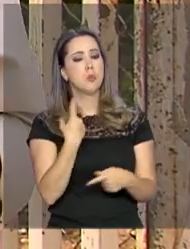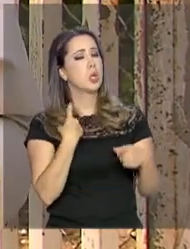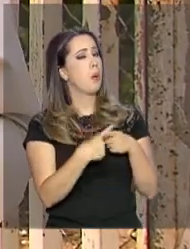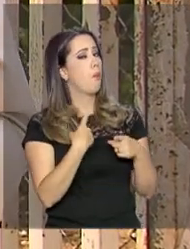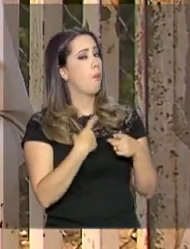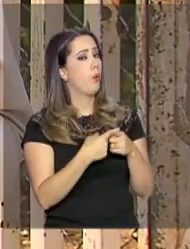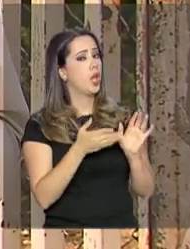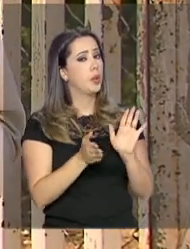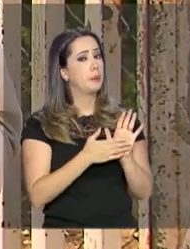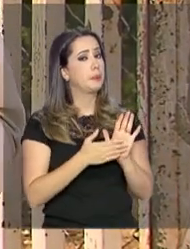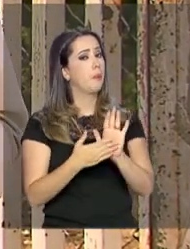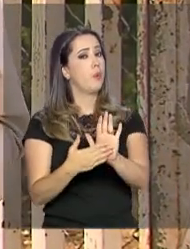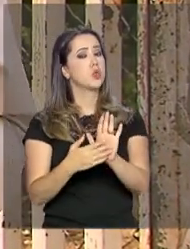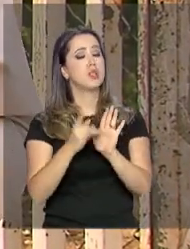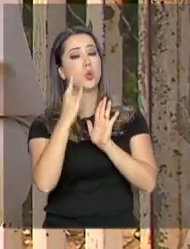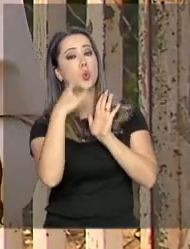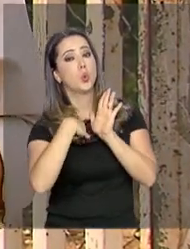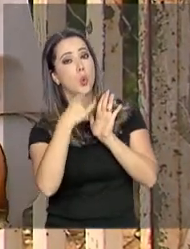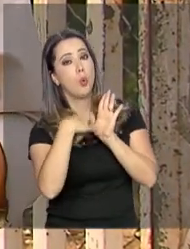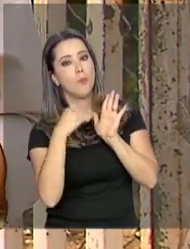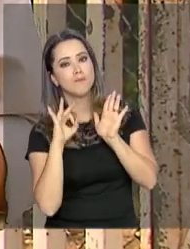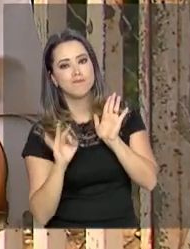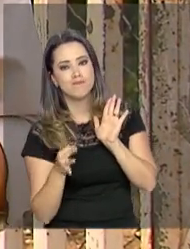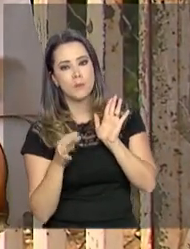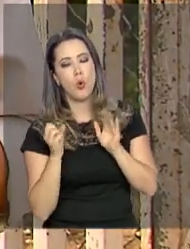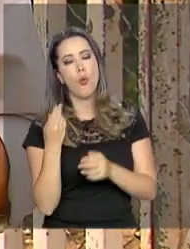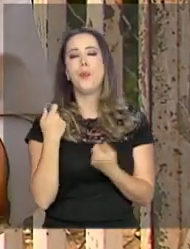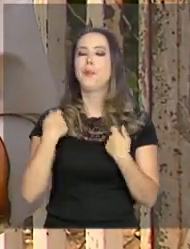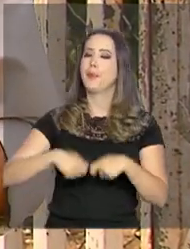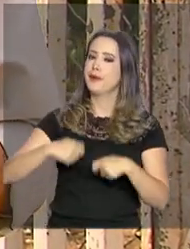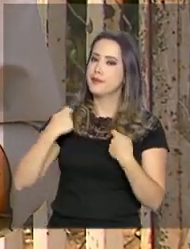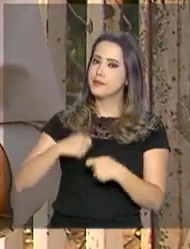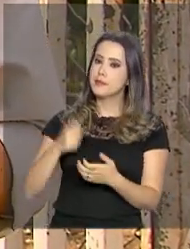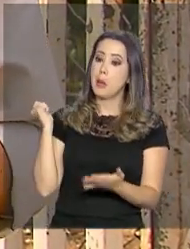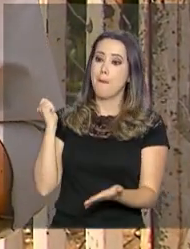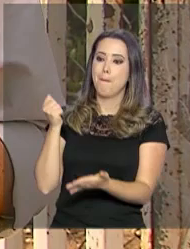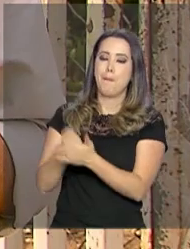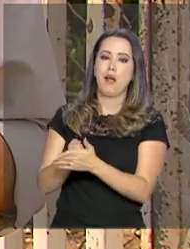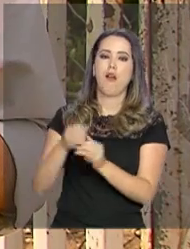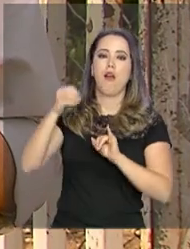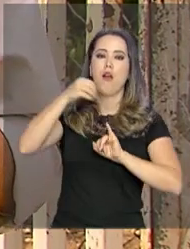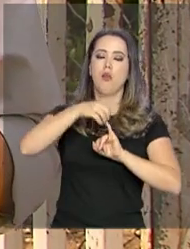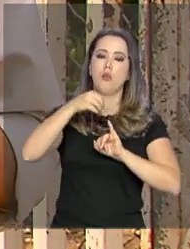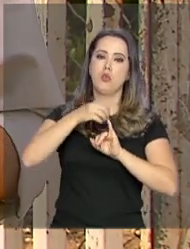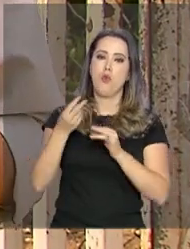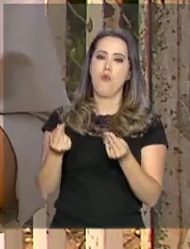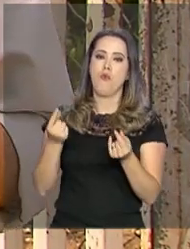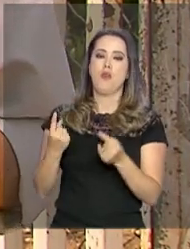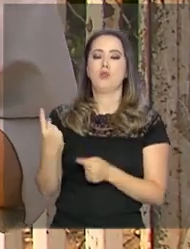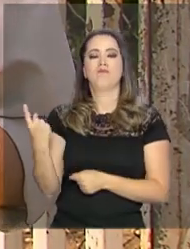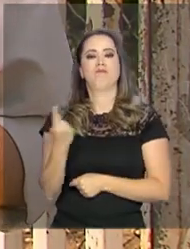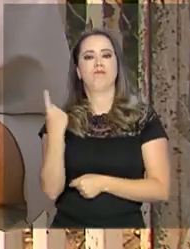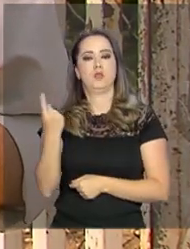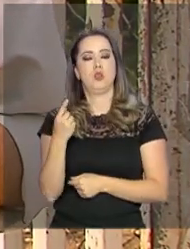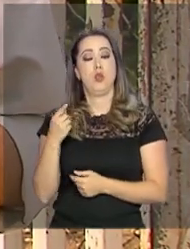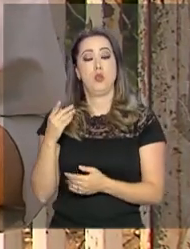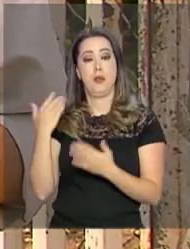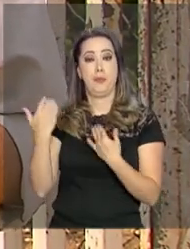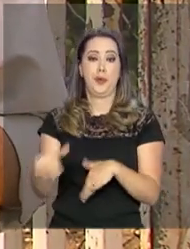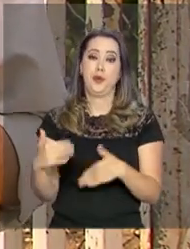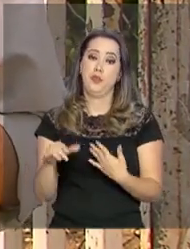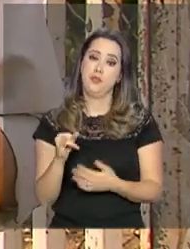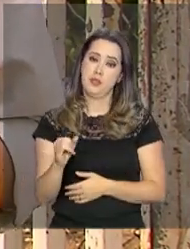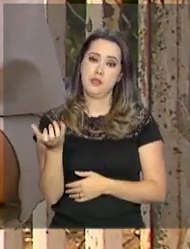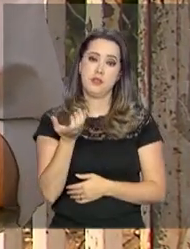justificar a ausência com documentos válidos ou vai precisar ressarcir ao inep o custo individual do exame caso